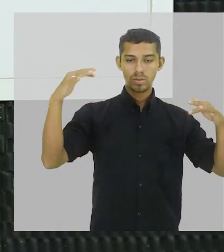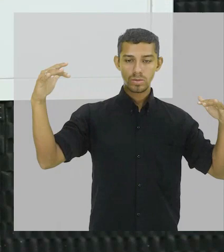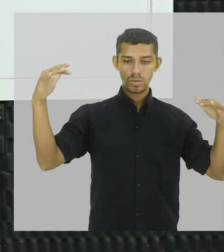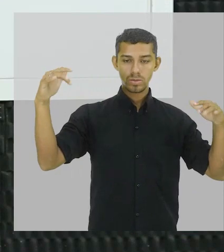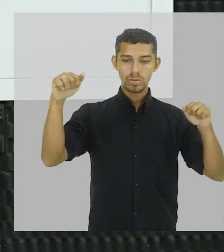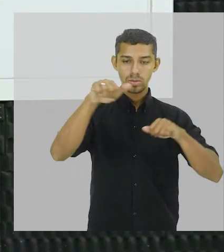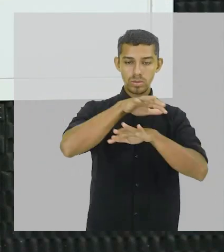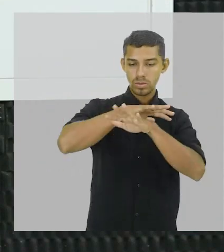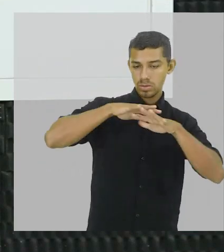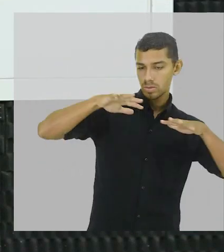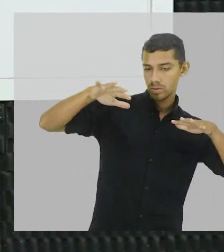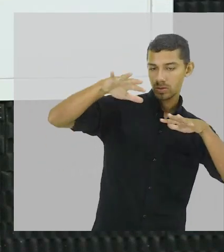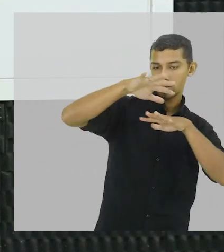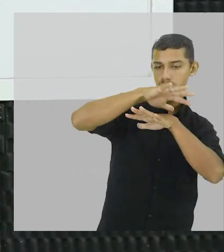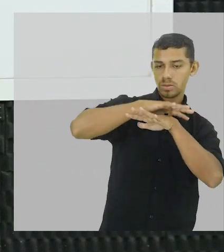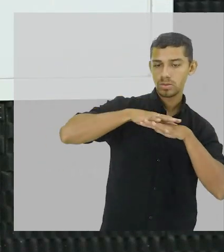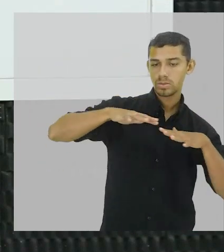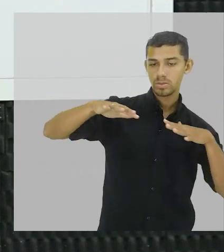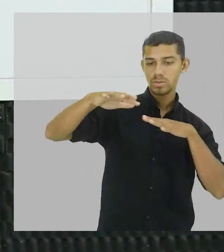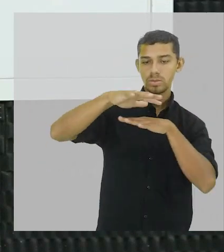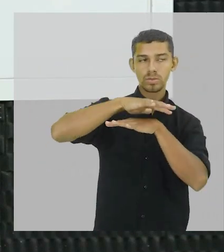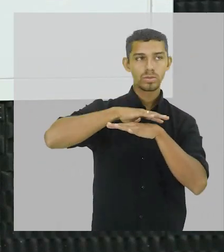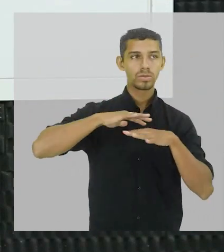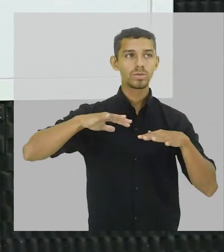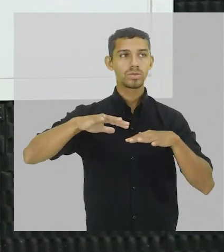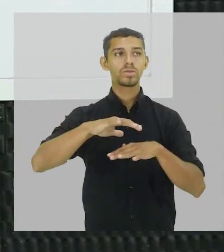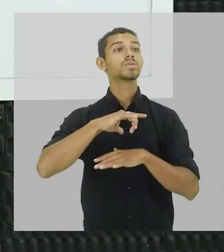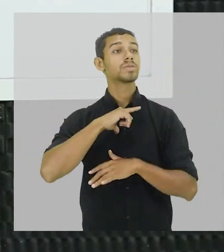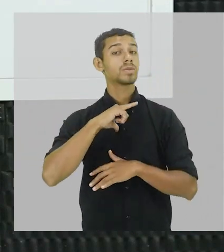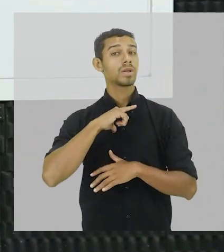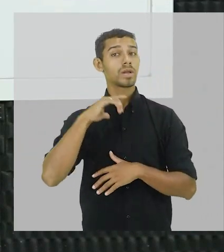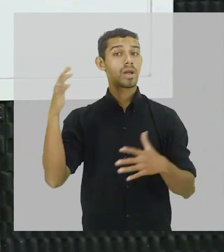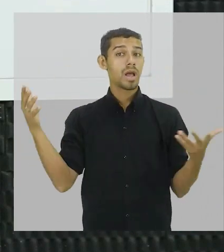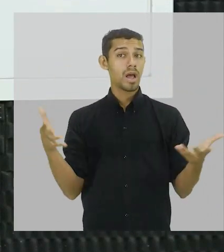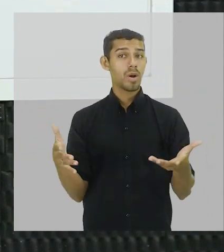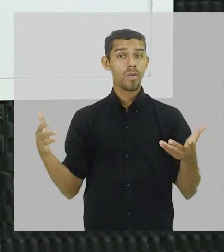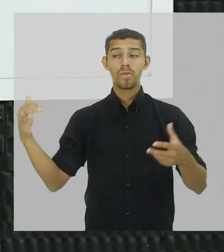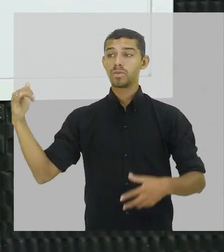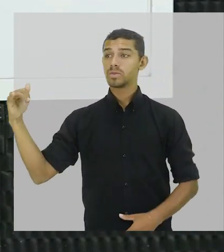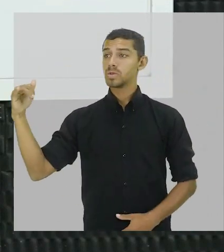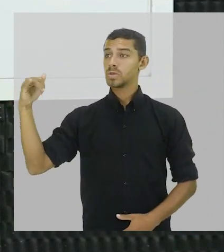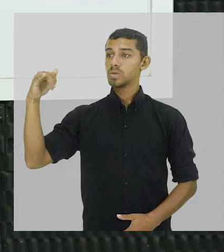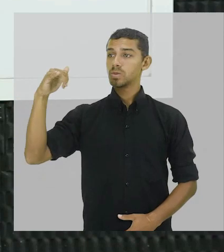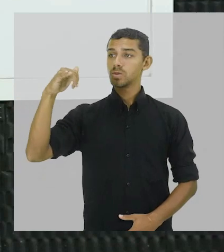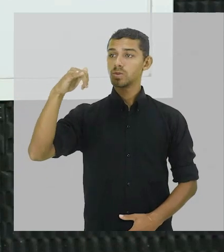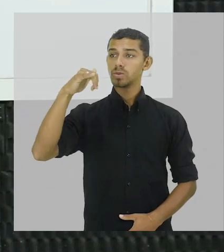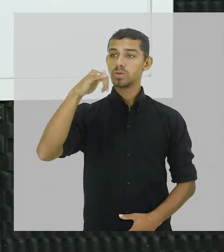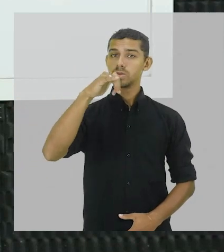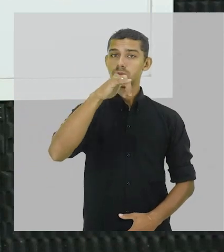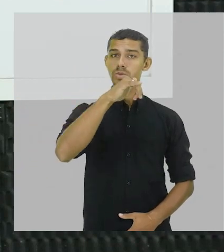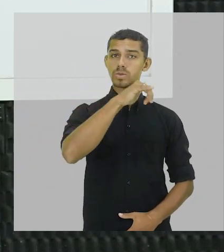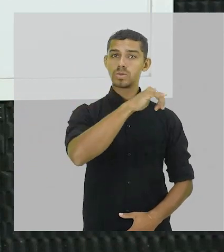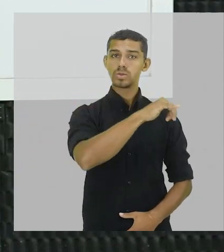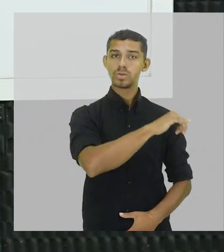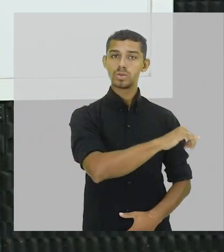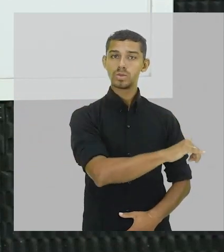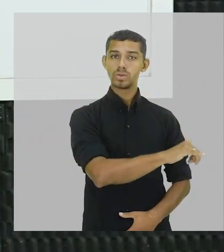certo? E aqui um avião. Vou desenhar aqui de forma grosseira um avião, não é? Até